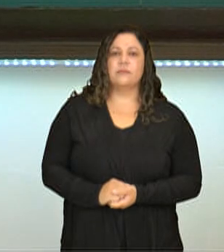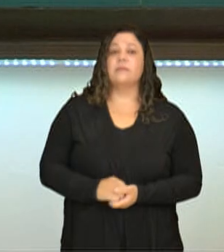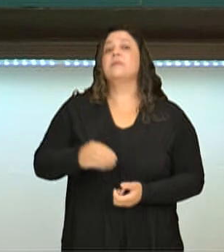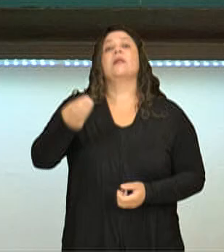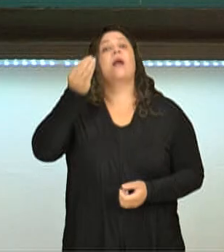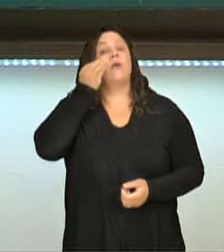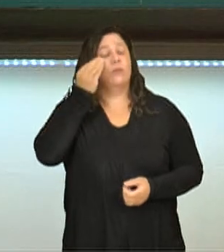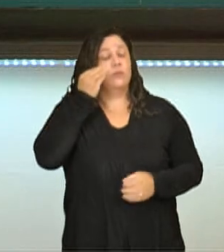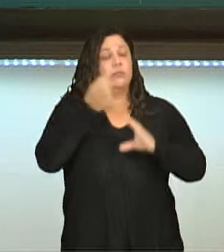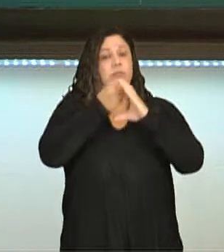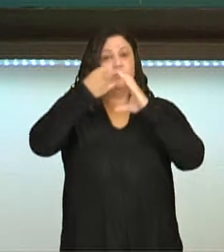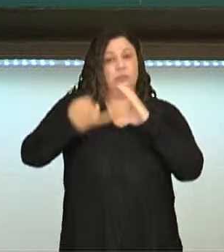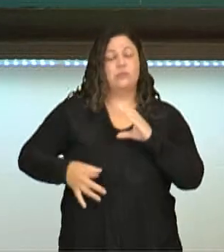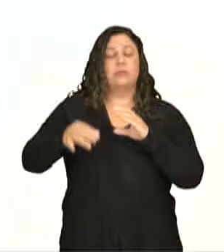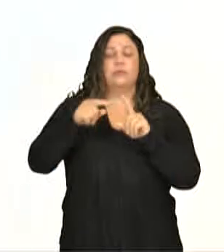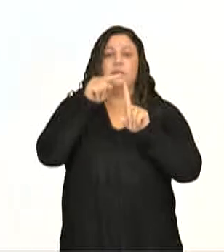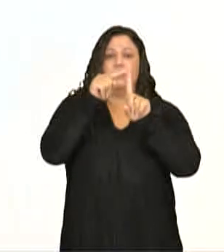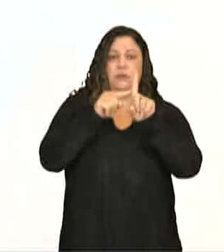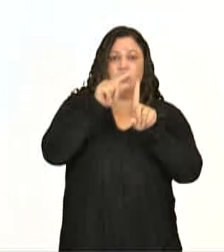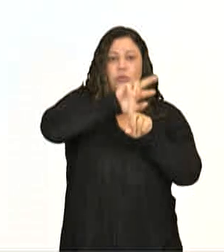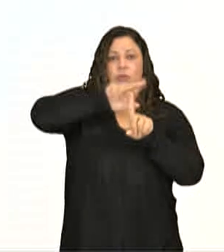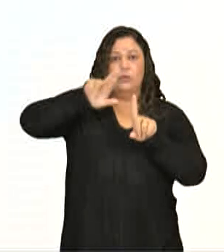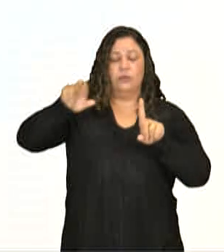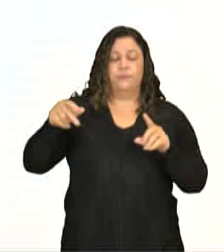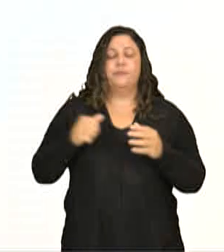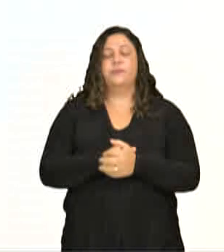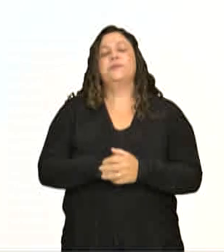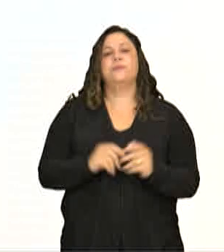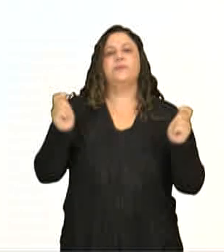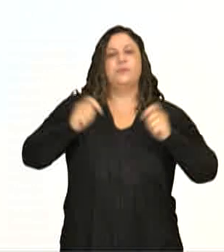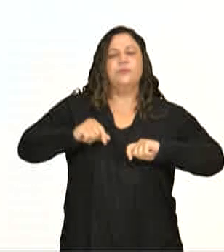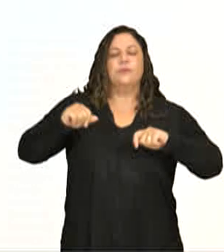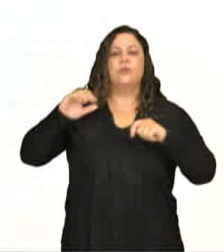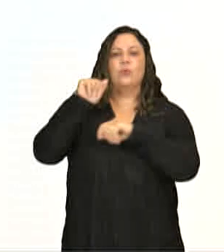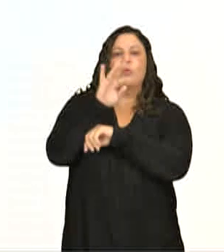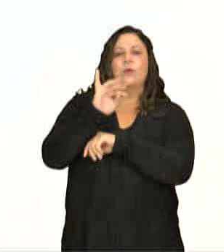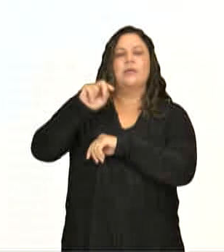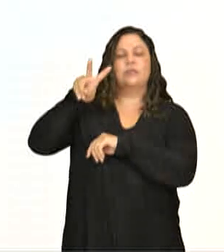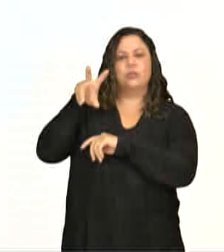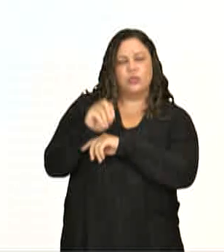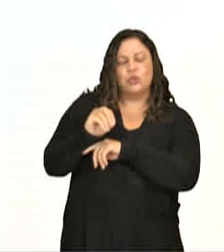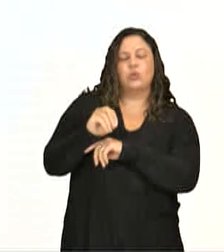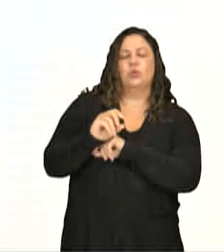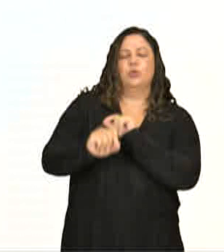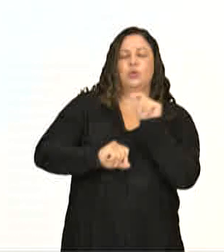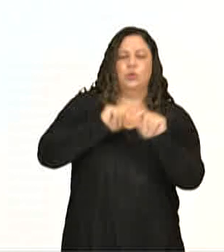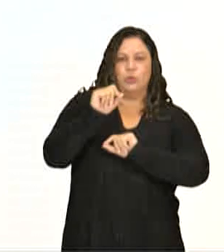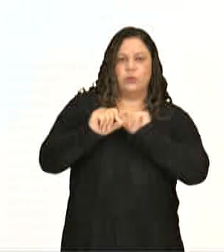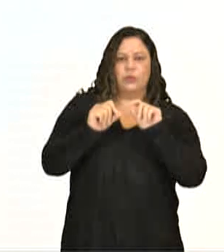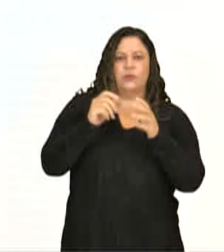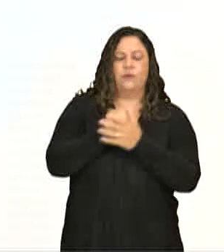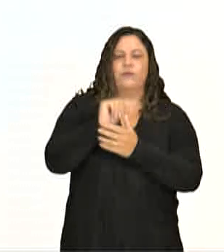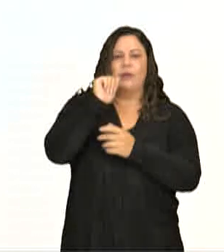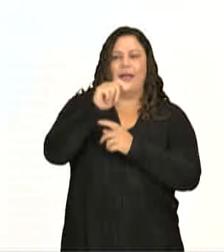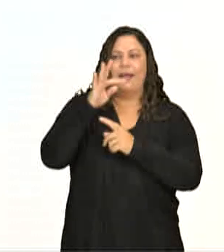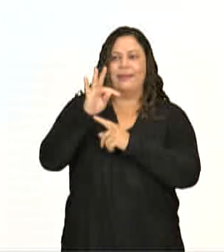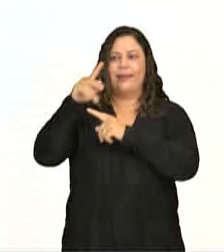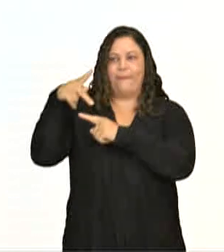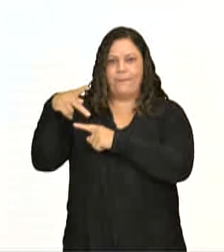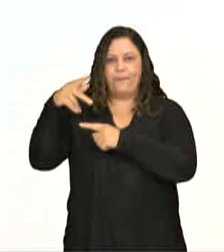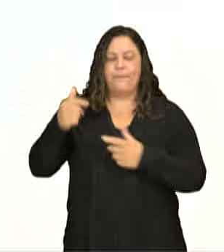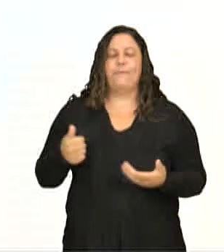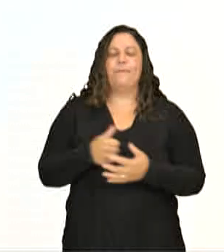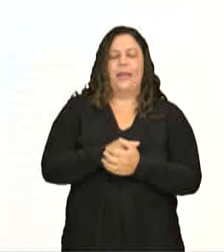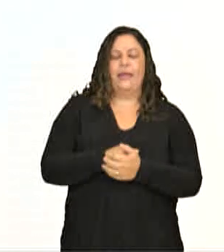vamos tentar caracterizar esse tipo de transporte. O transporte ativo ocorre com gasto de energia, essa é a diferença. O passivo